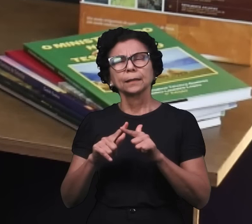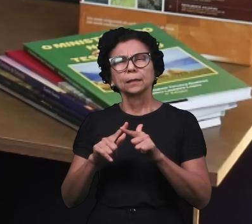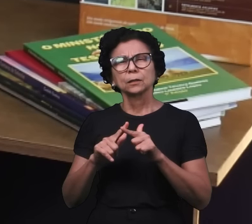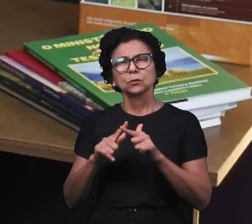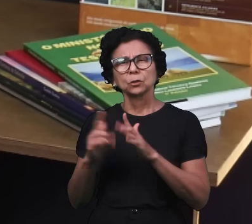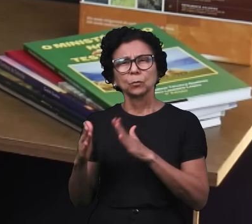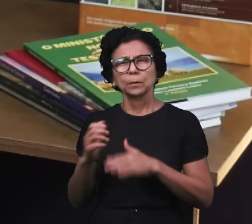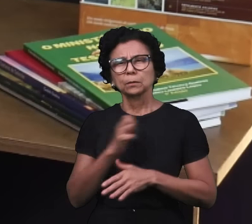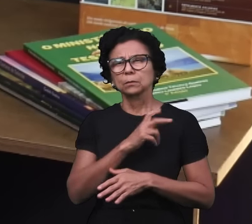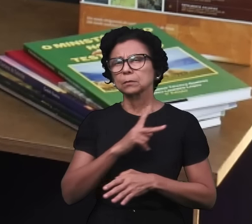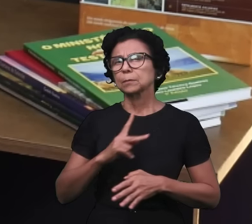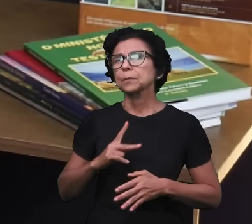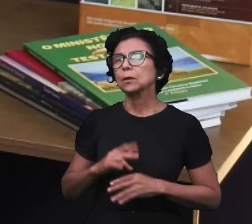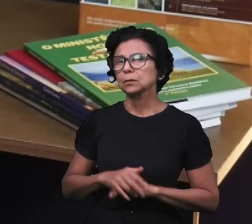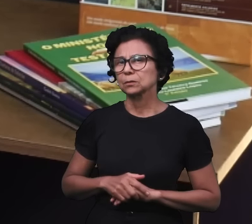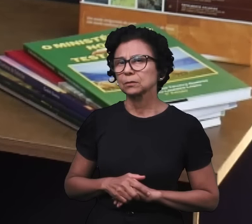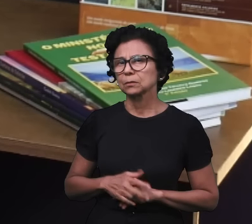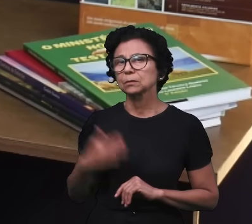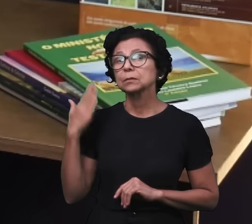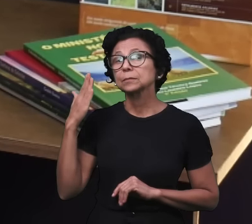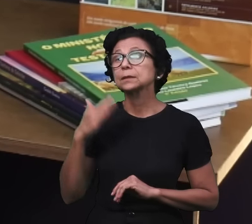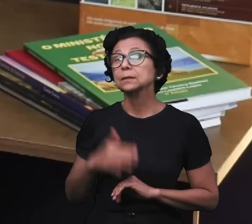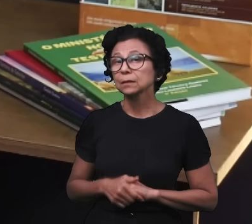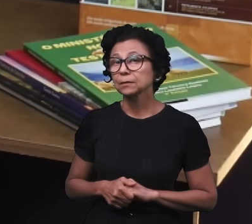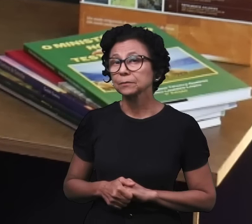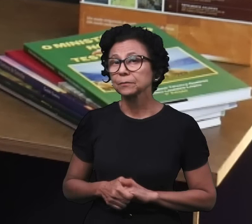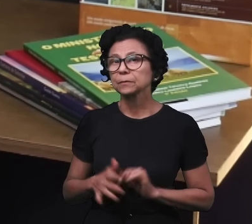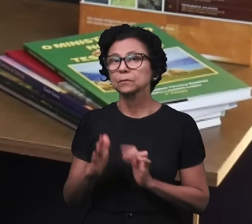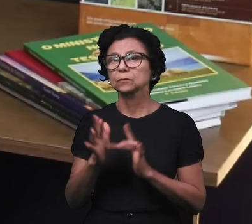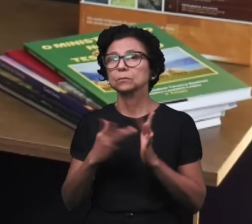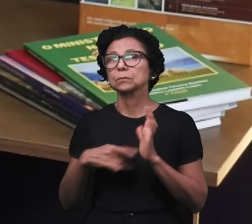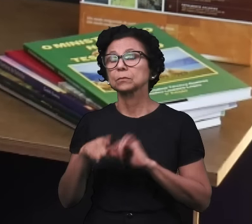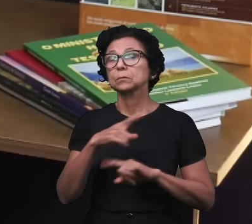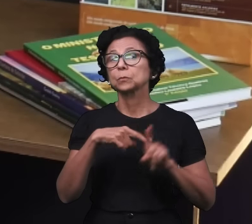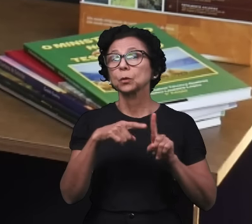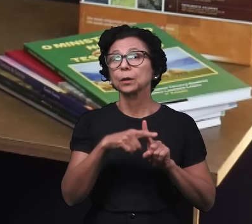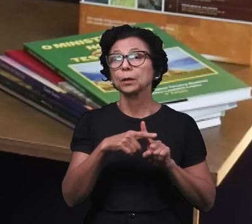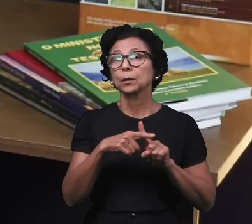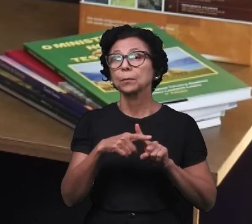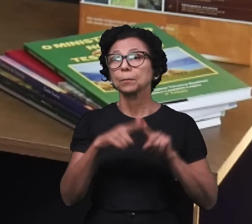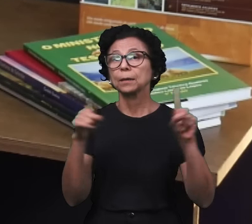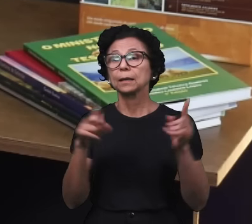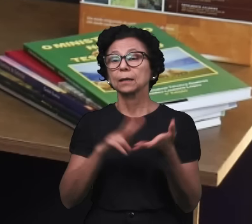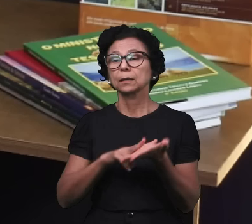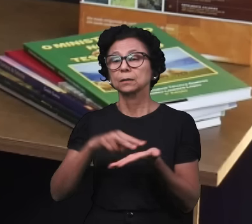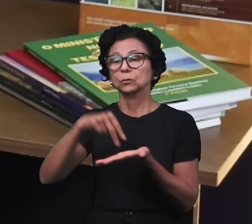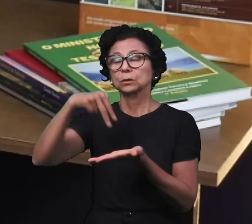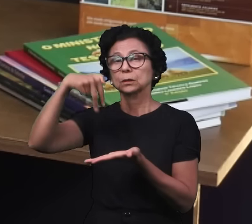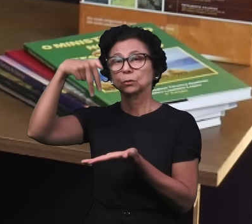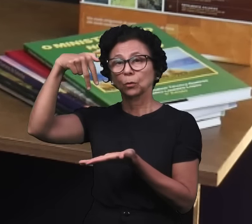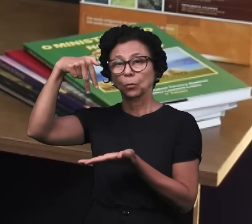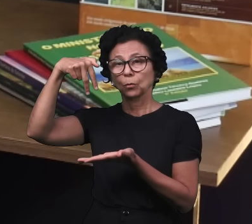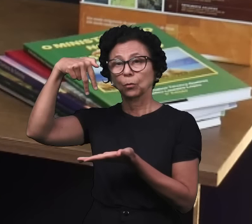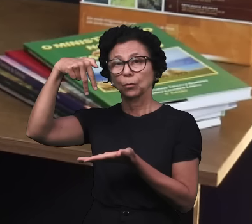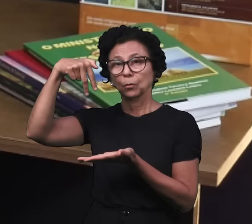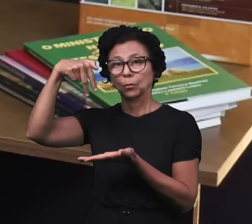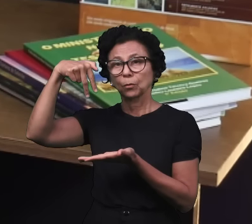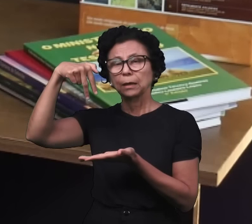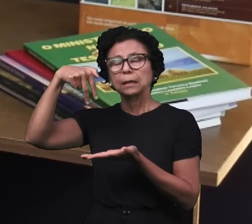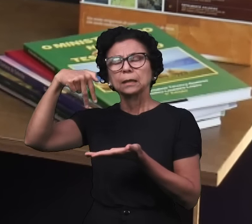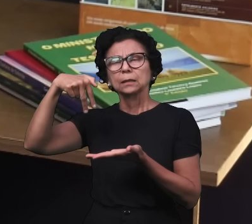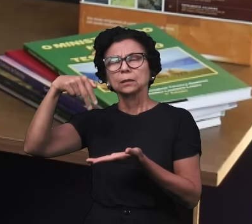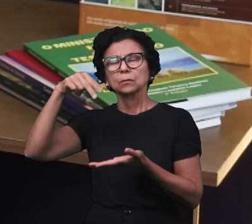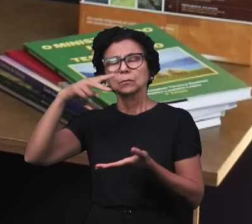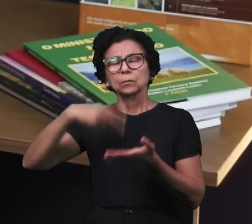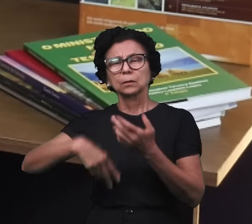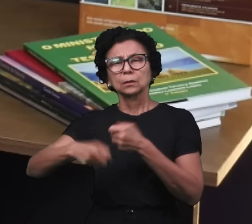Que Jesus, ele morreu, mas ressuscitou. Passados mais de 2000 anos, hoje a